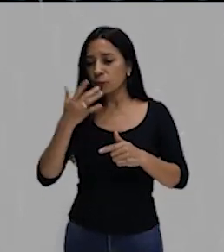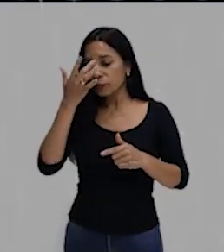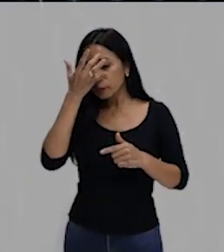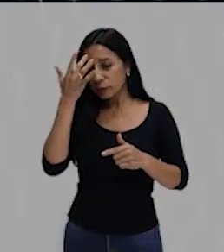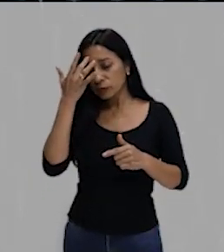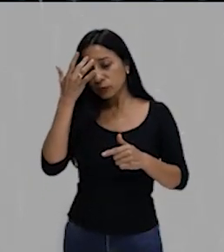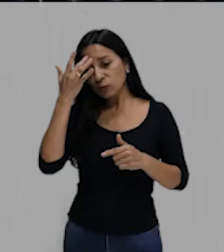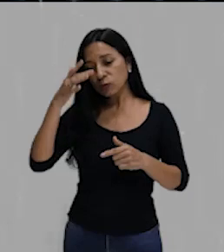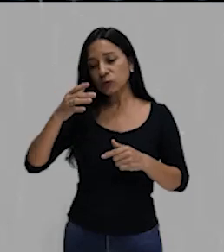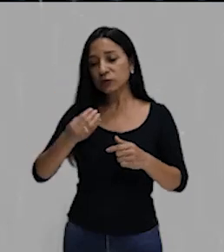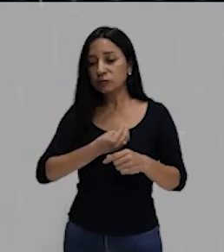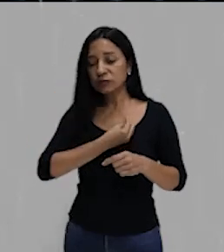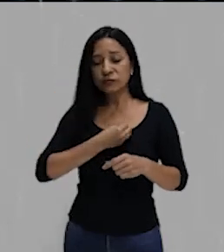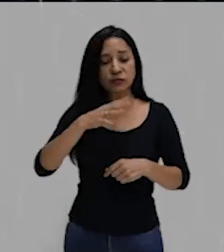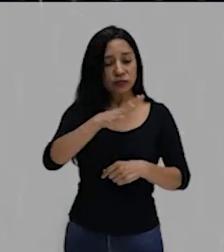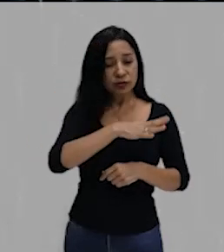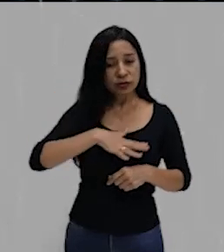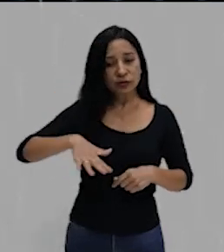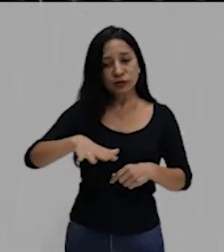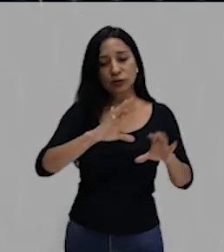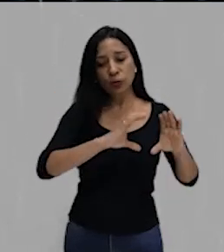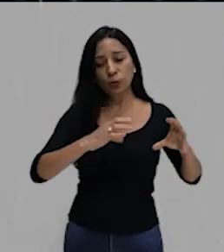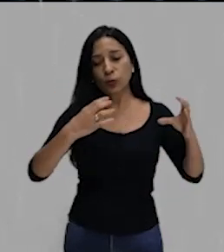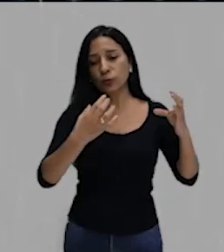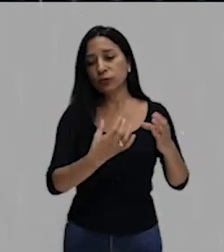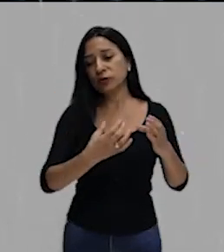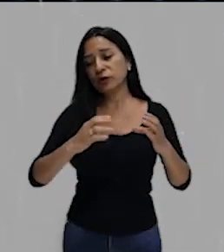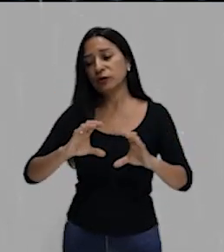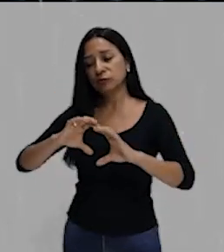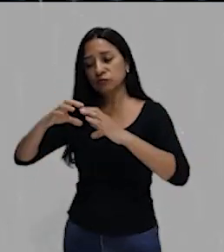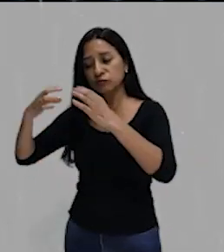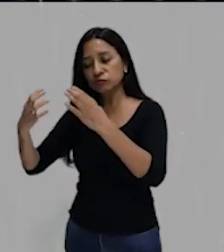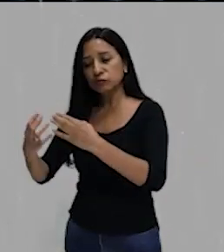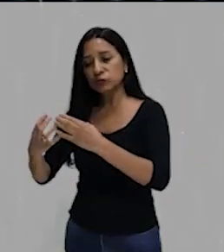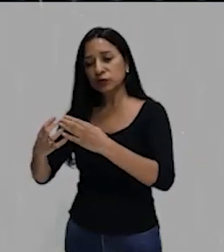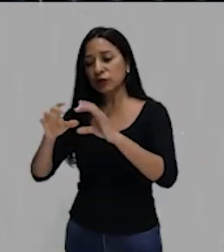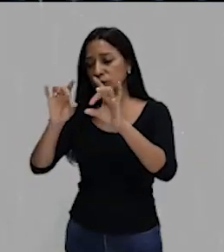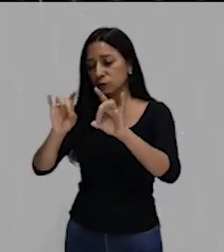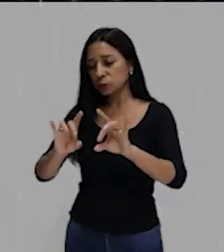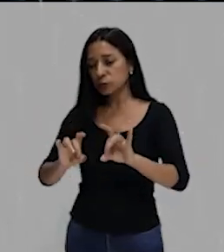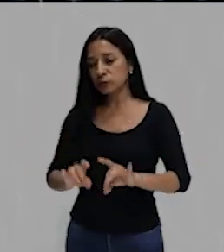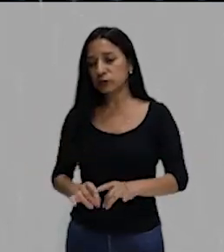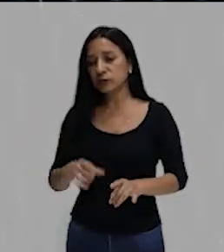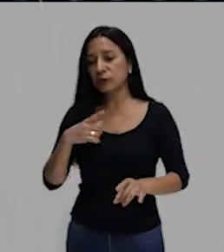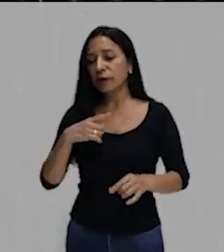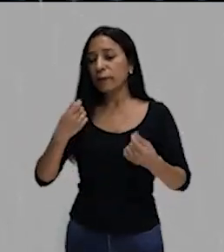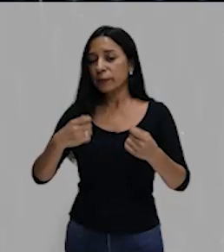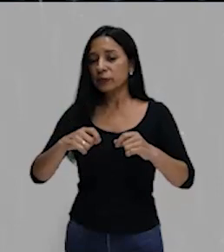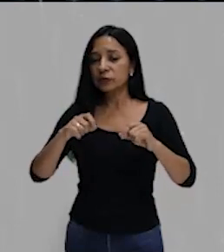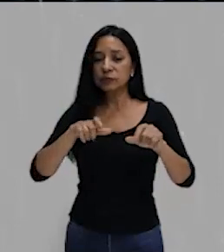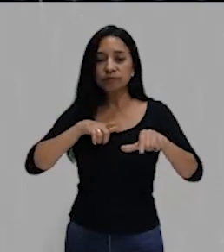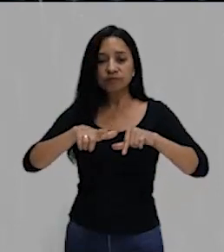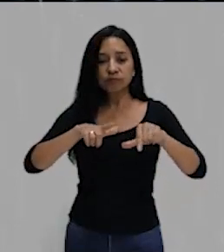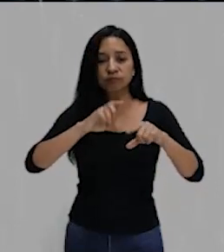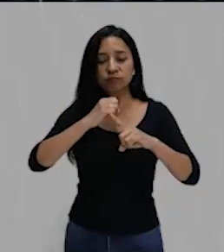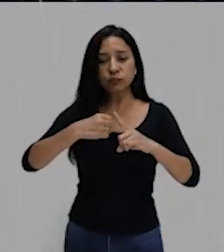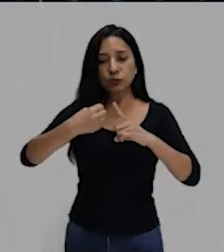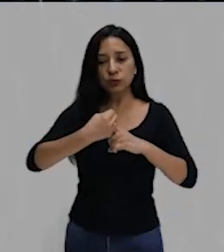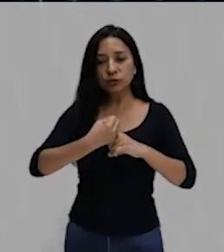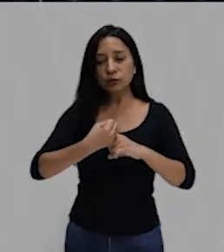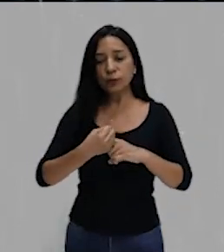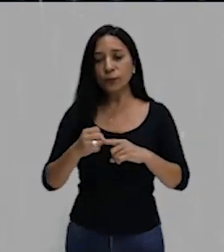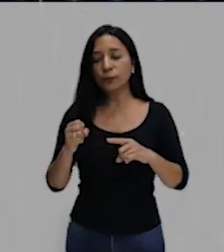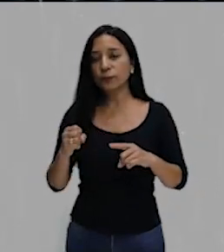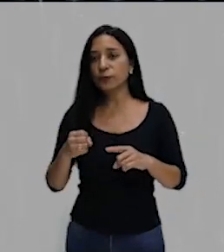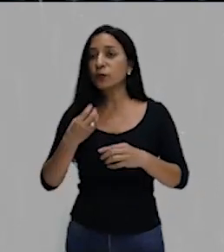promover o desenvolvimento sustentável de uma área específica, a gente tem que trabalhar o social, como